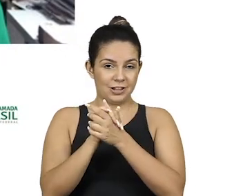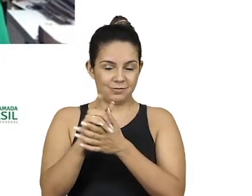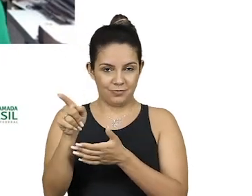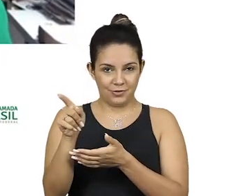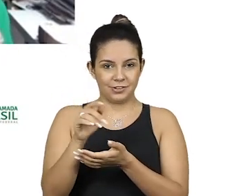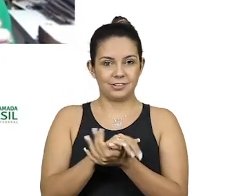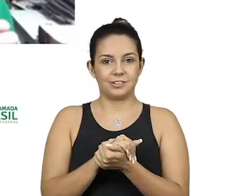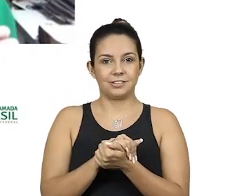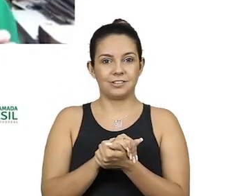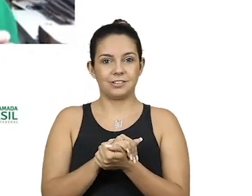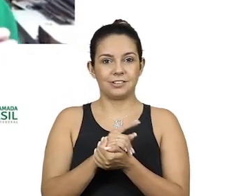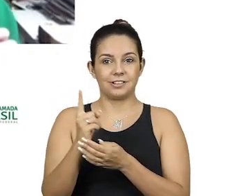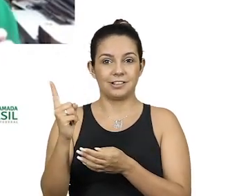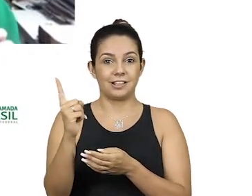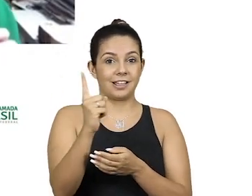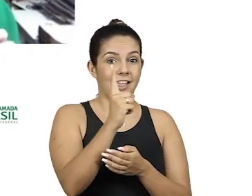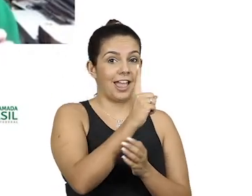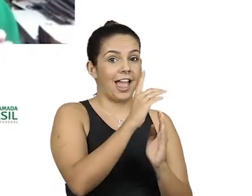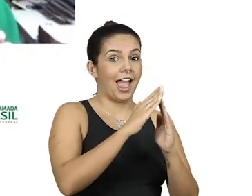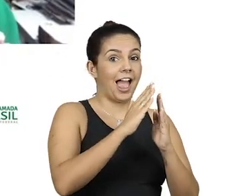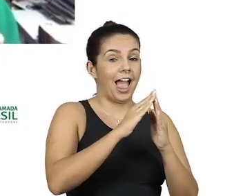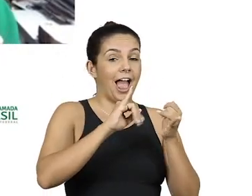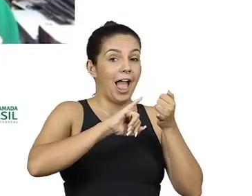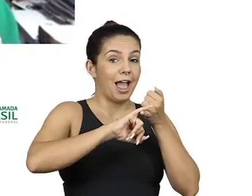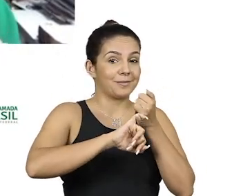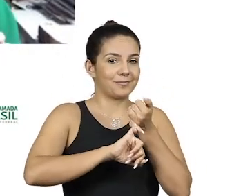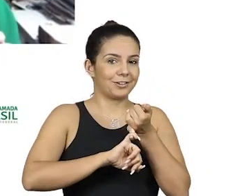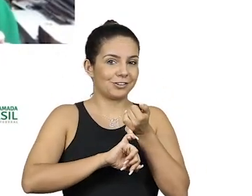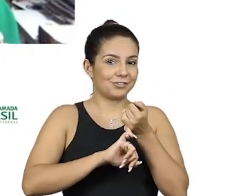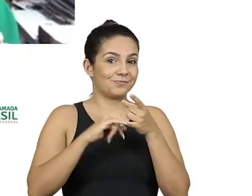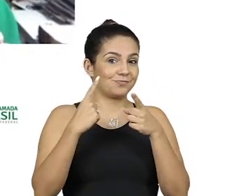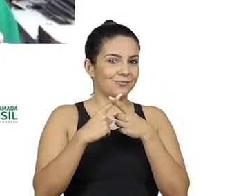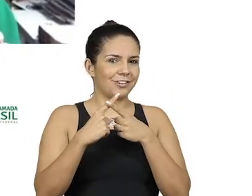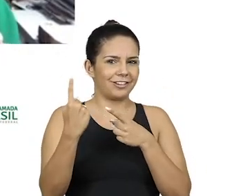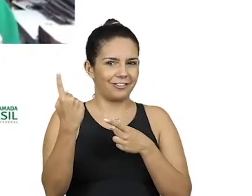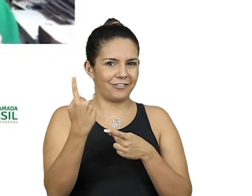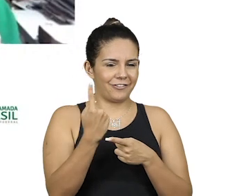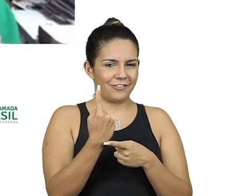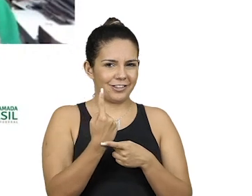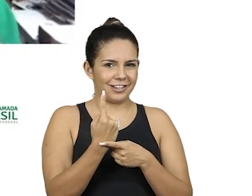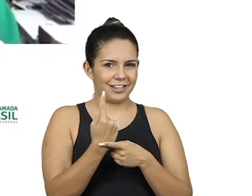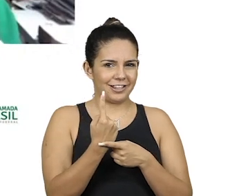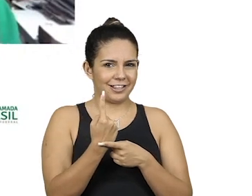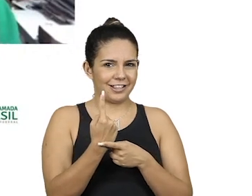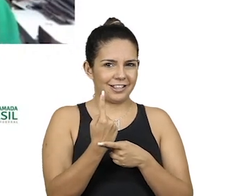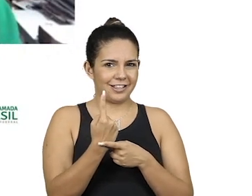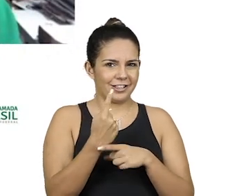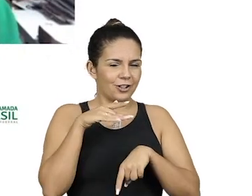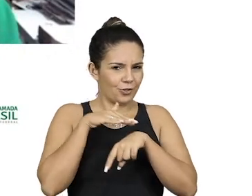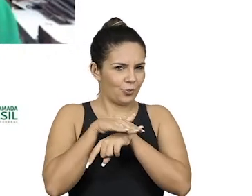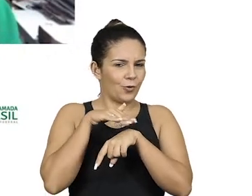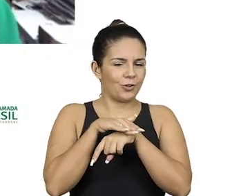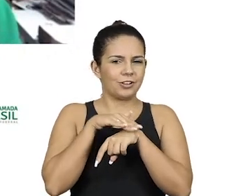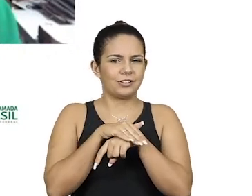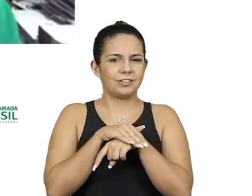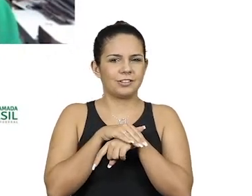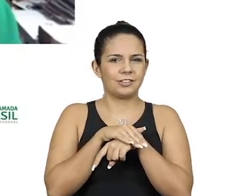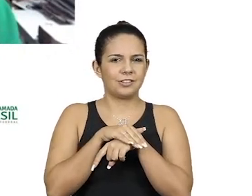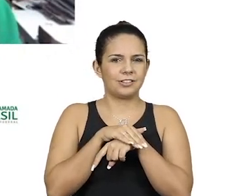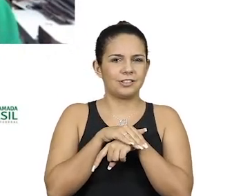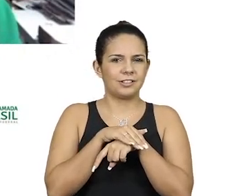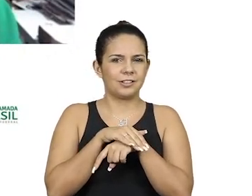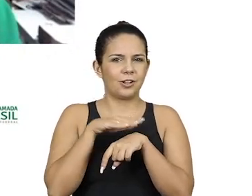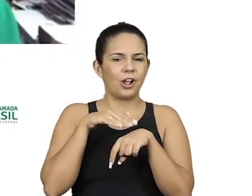mulher e ir para a casa da amante, porque ele apareceu aqui de noite, à hora